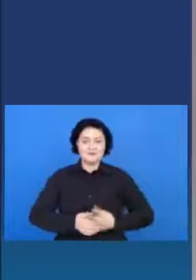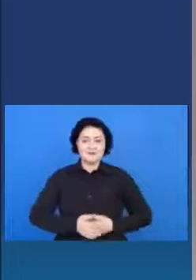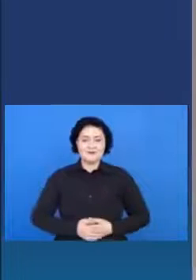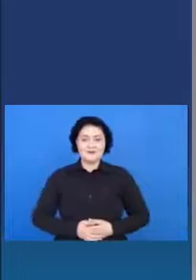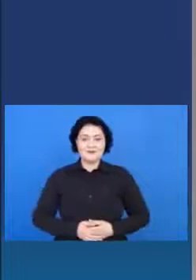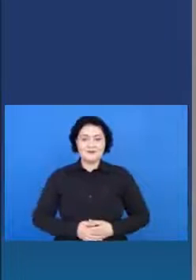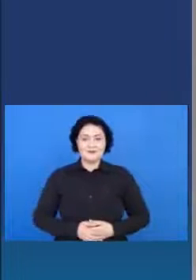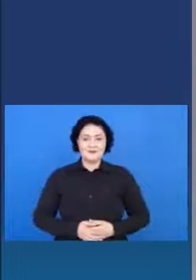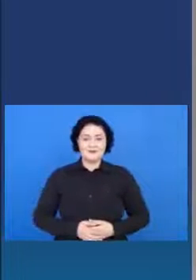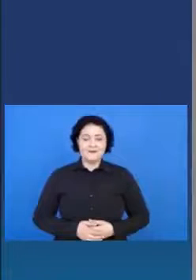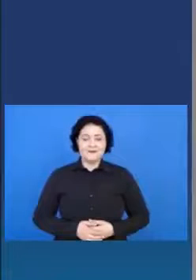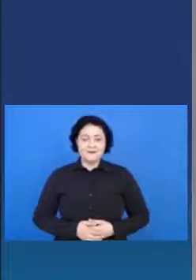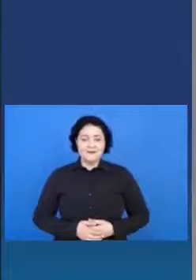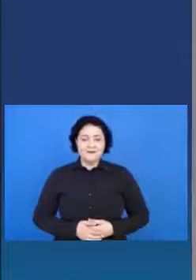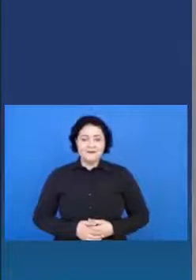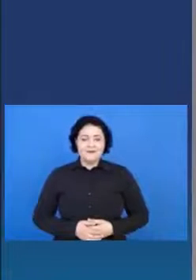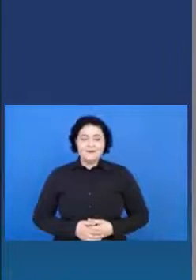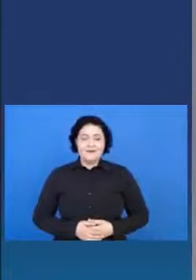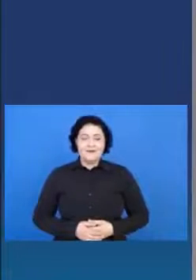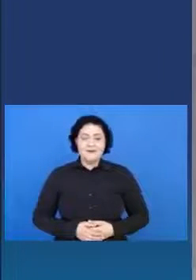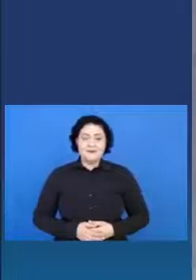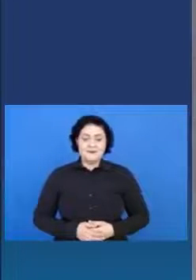E aí